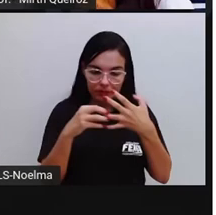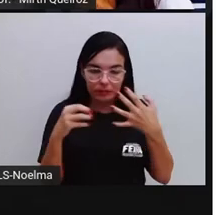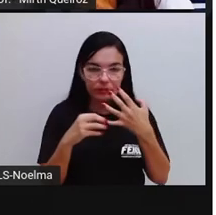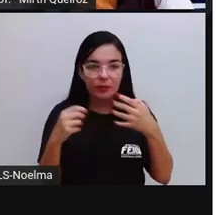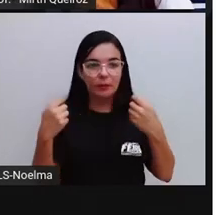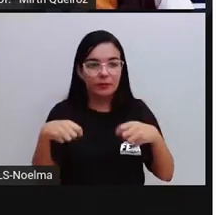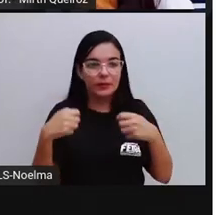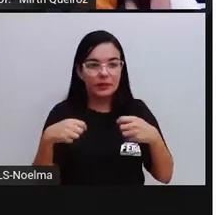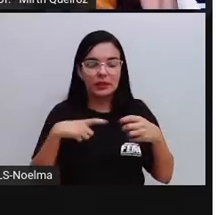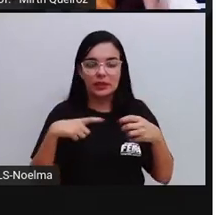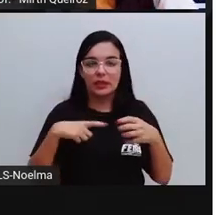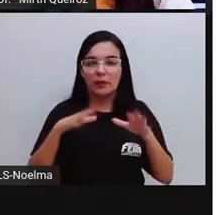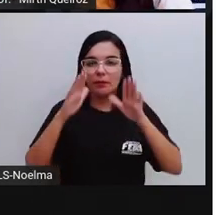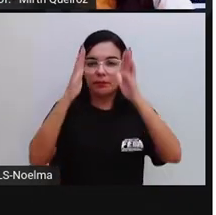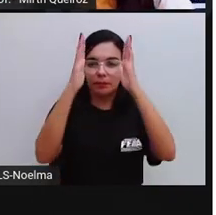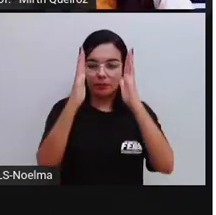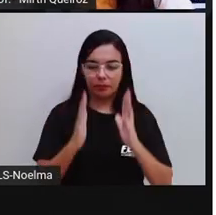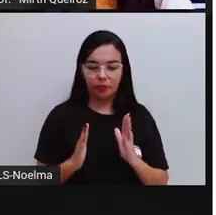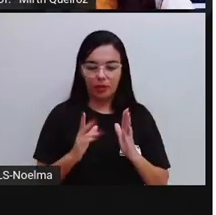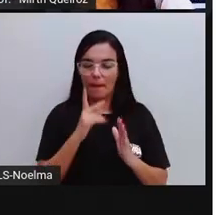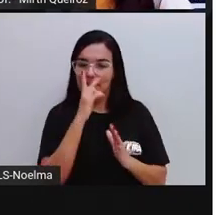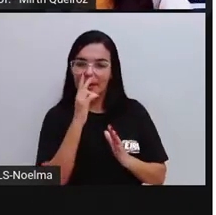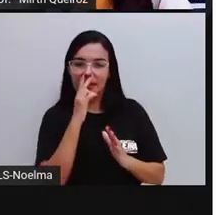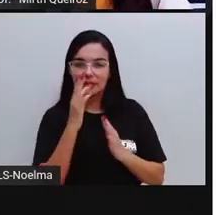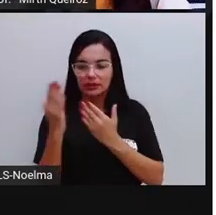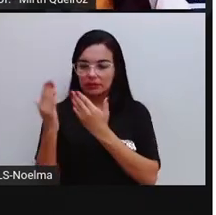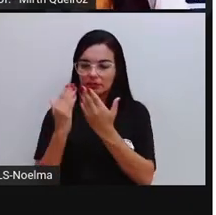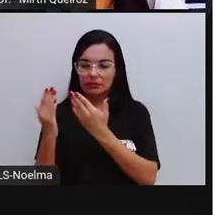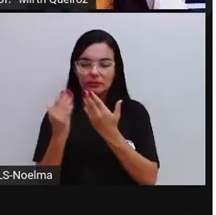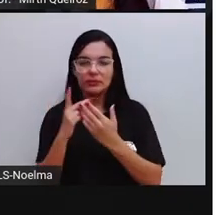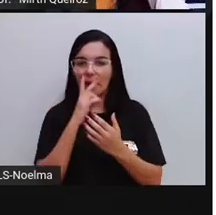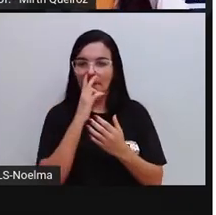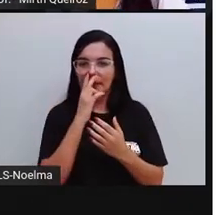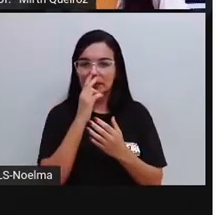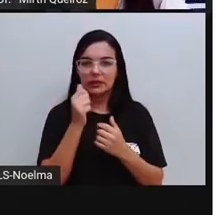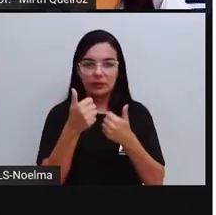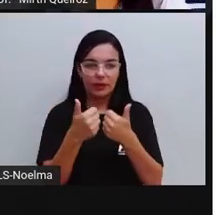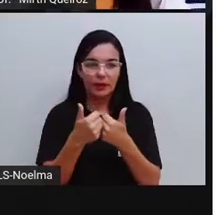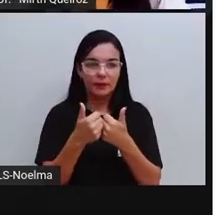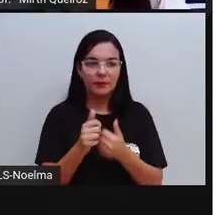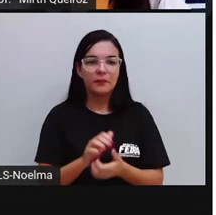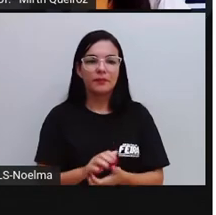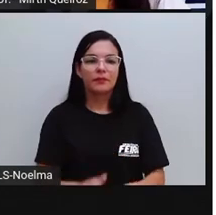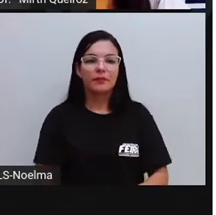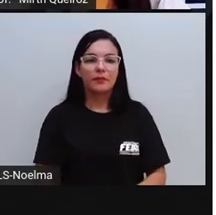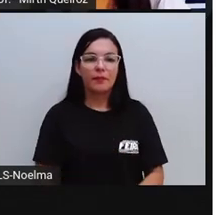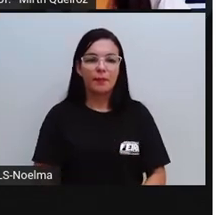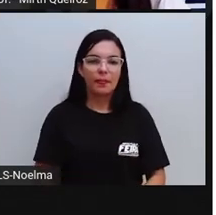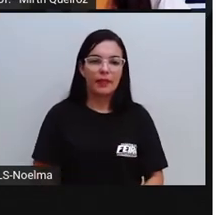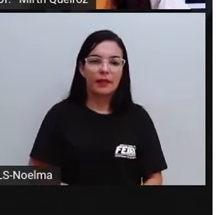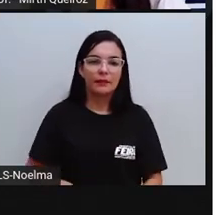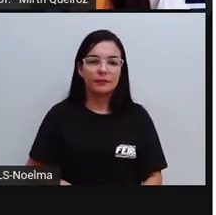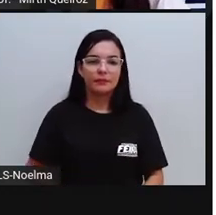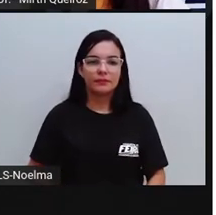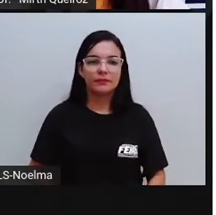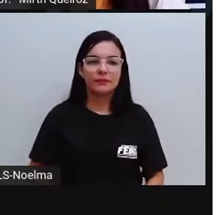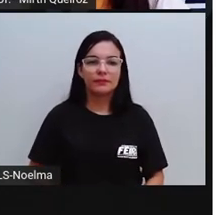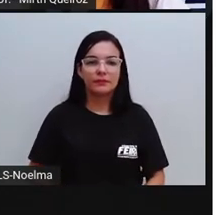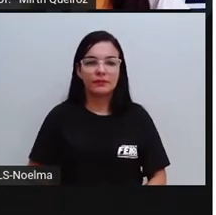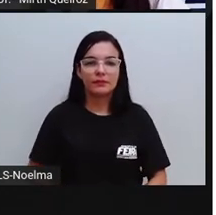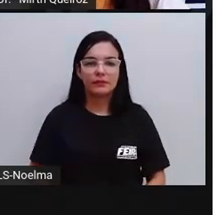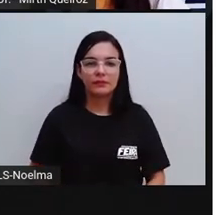quase no mesmo padrão ali, no mesmo padrão, certo? E aí vocês vão estar cumprindo aí a métrica.